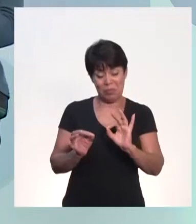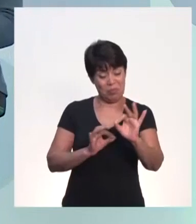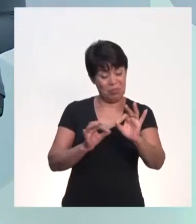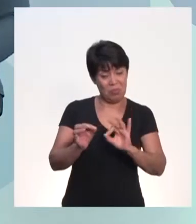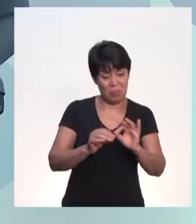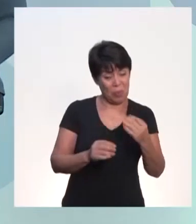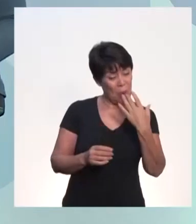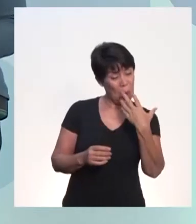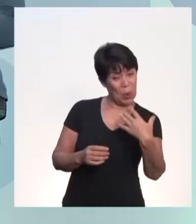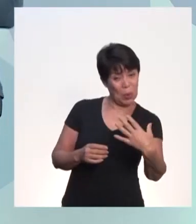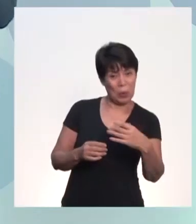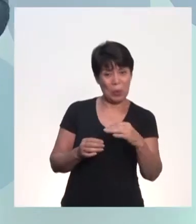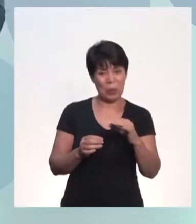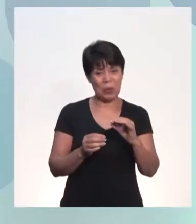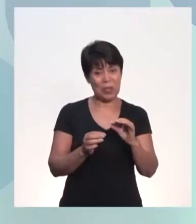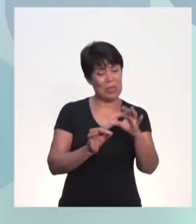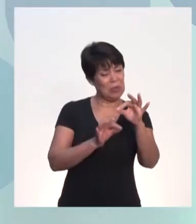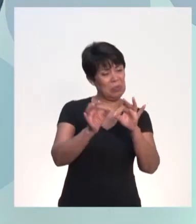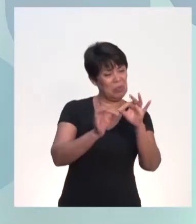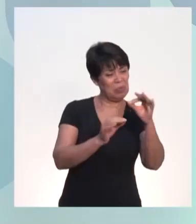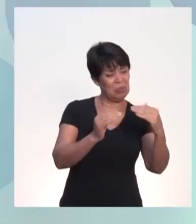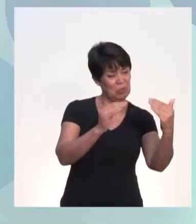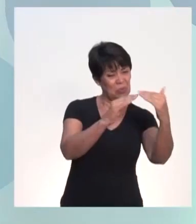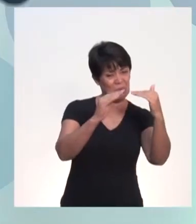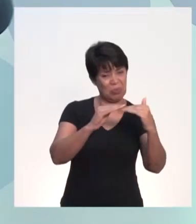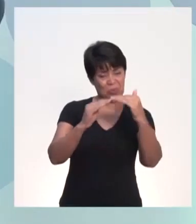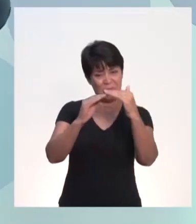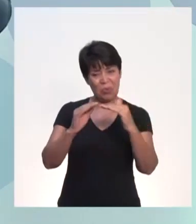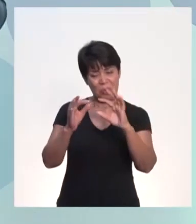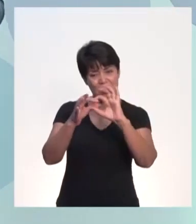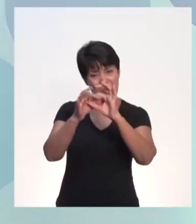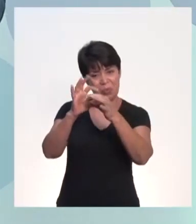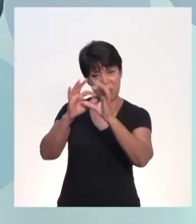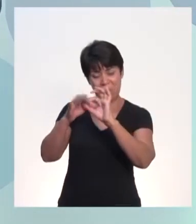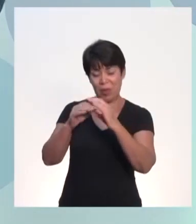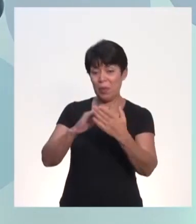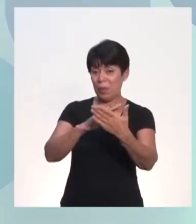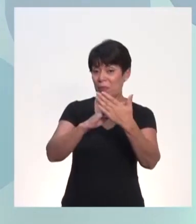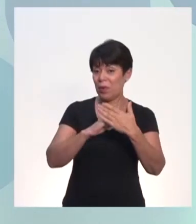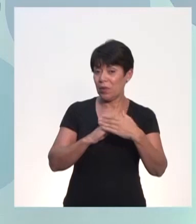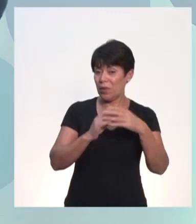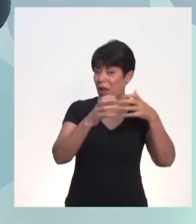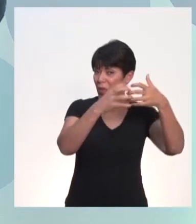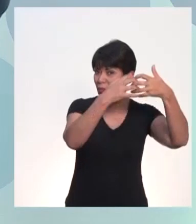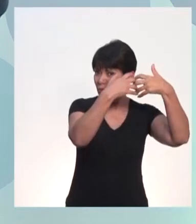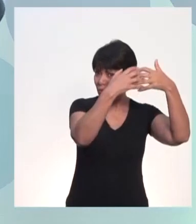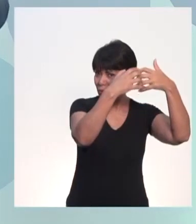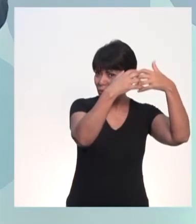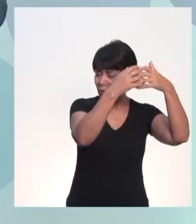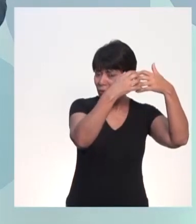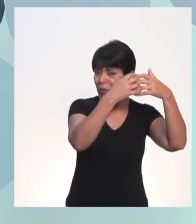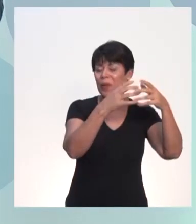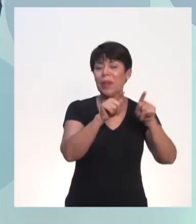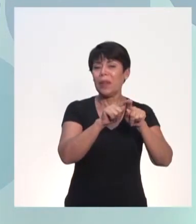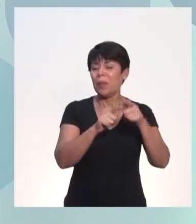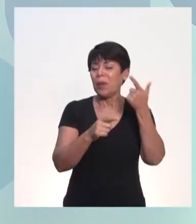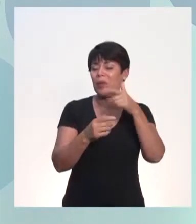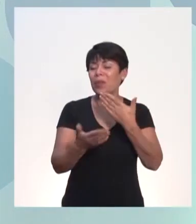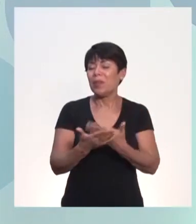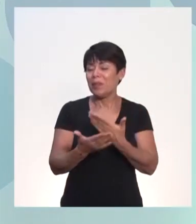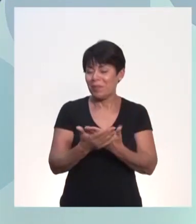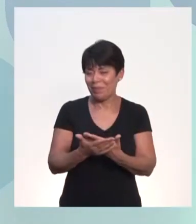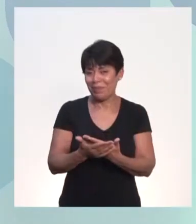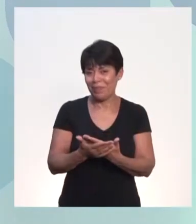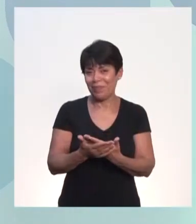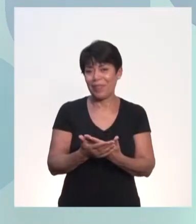coloridos, cheios de setas e relações para auxiliar o nosso cérebro a conseguir processar e conseguir estudar. Nada mais